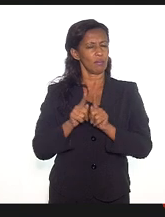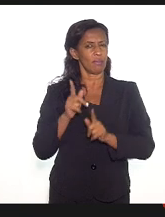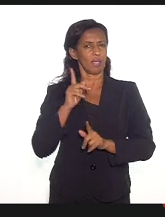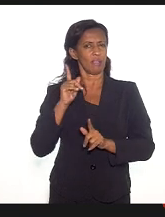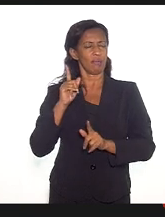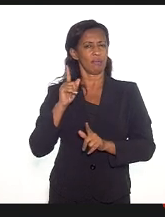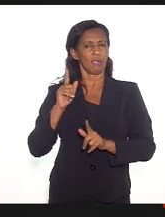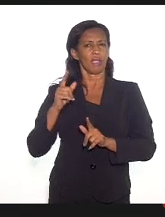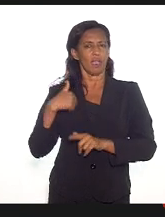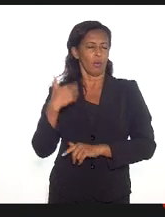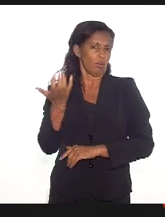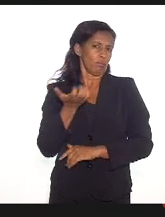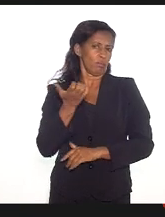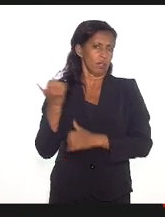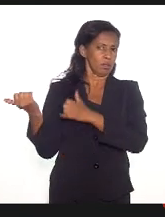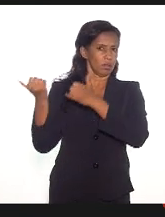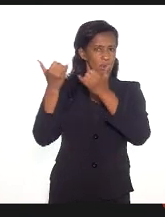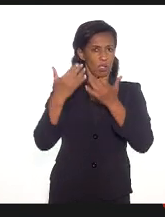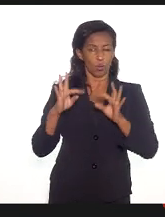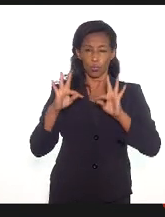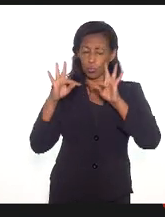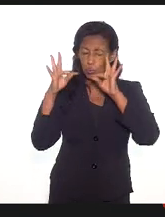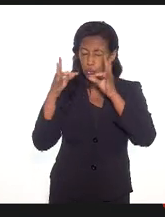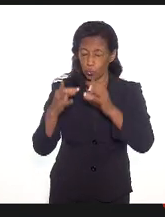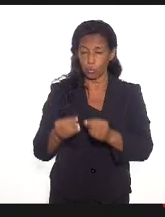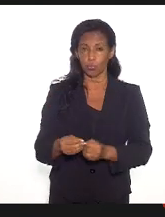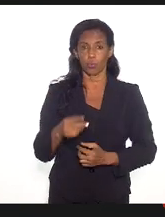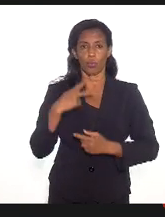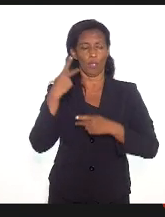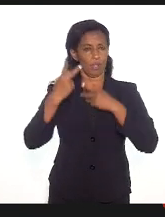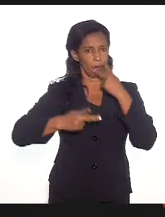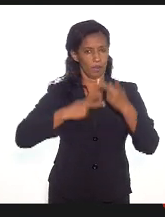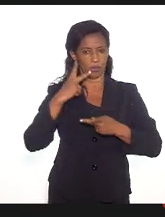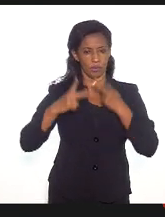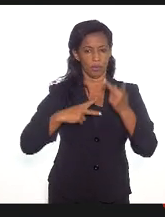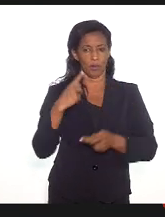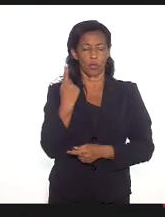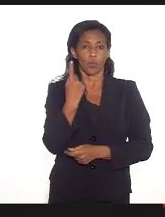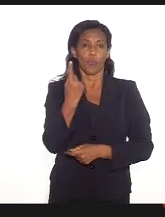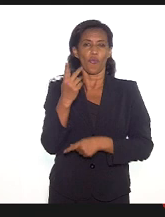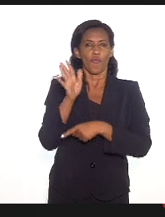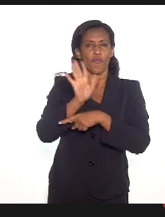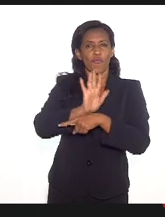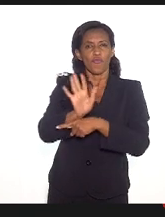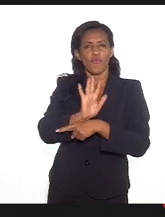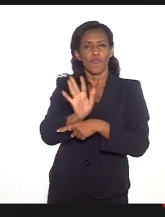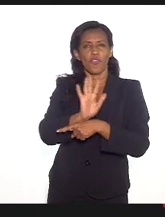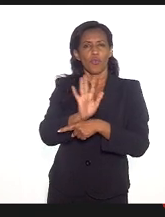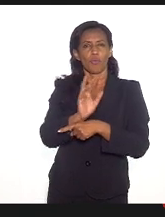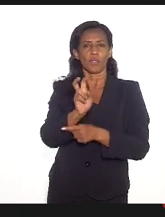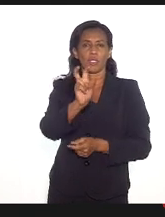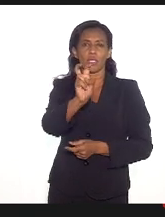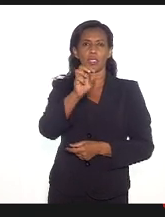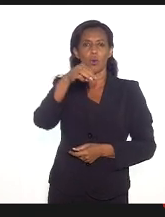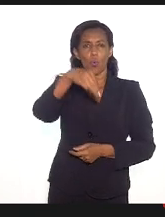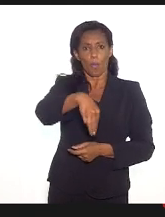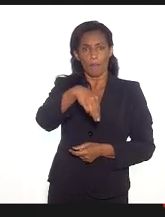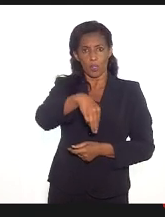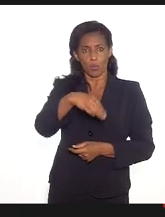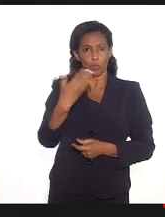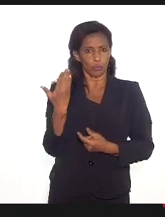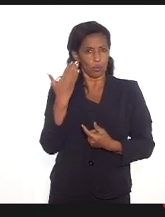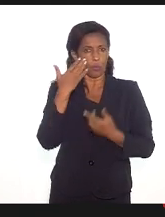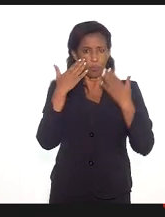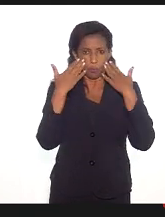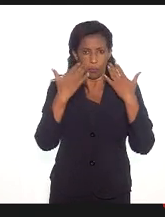e exemplificar tudo isso que eu acabei de falar num filme de cerca de 5 minutos que eu vou passar a